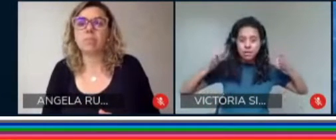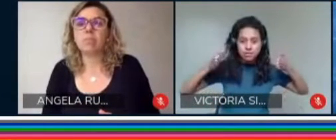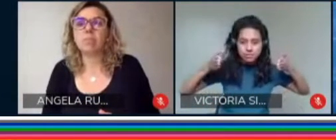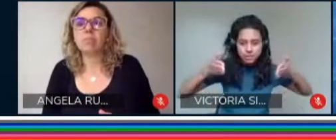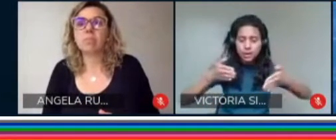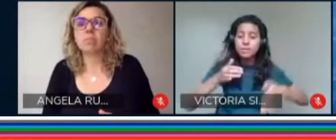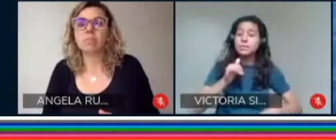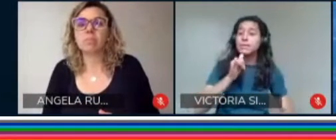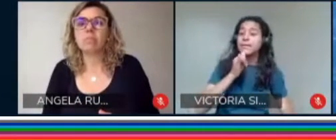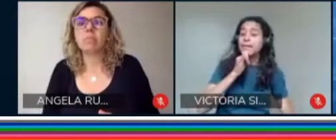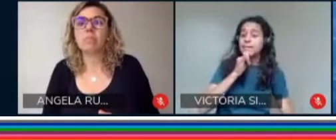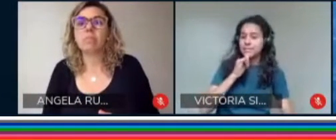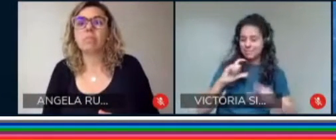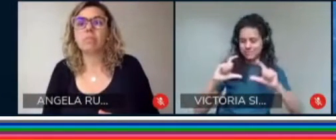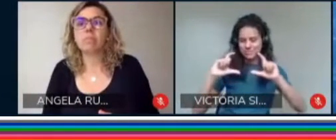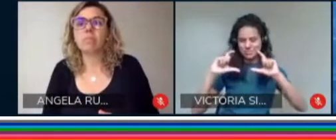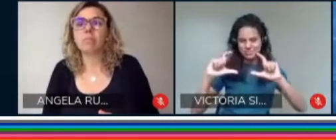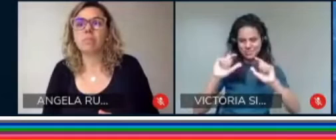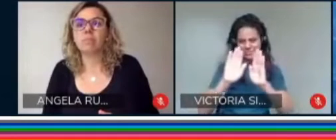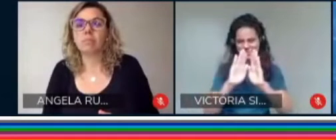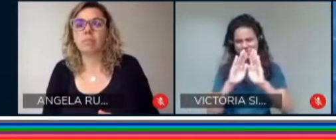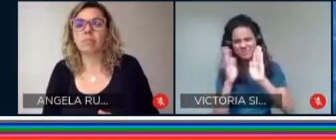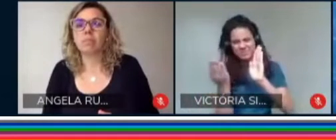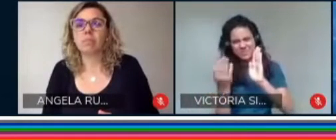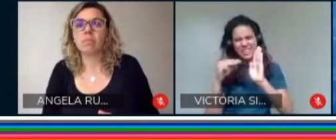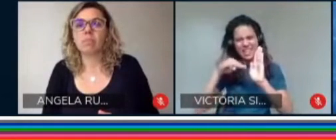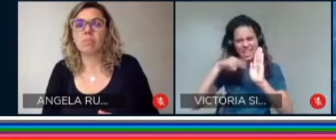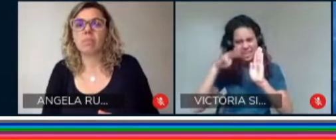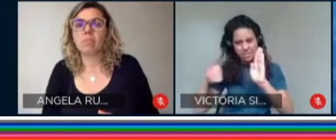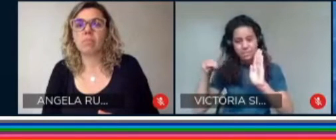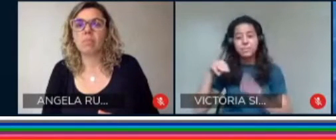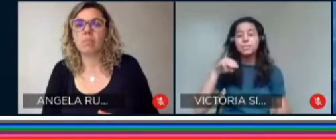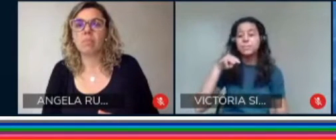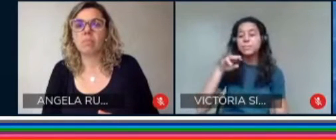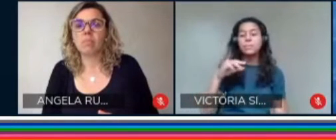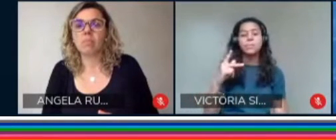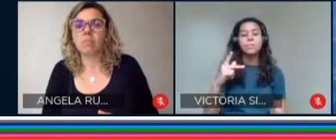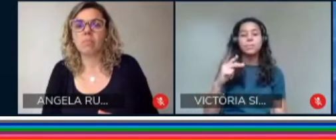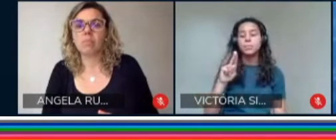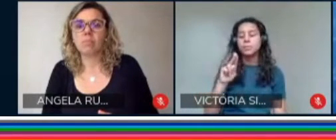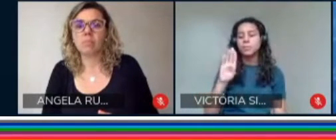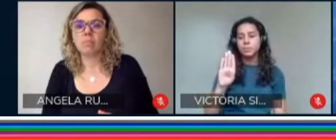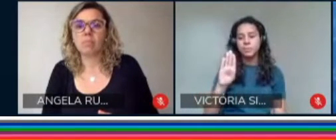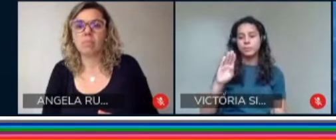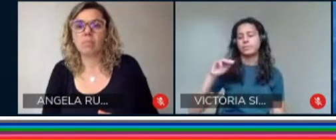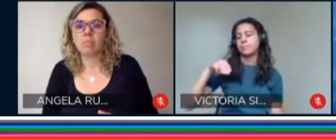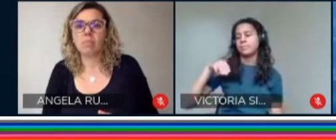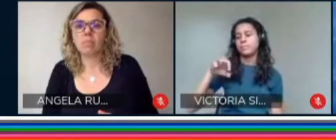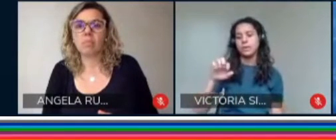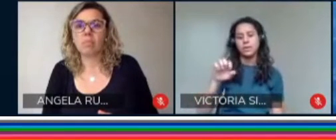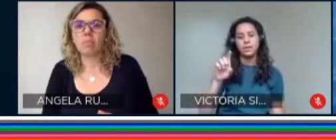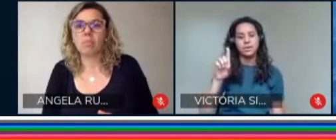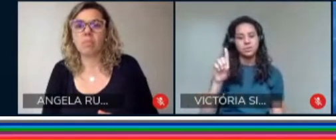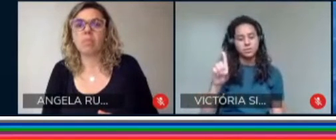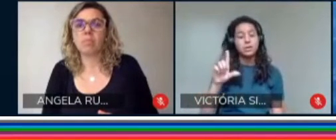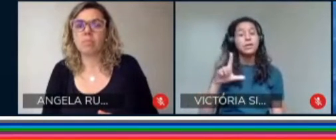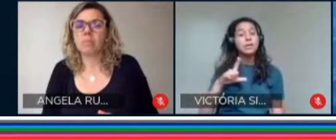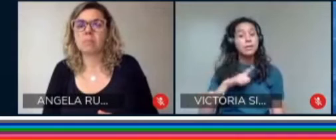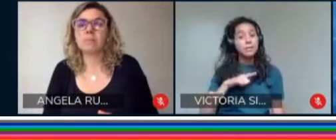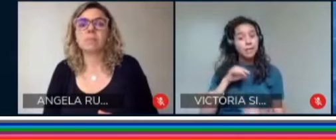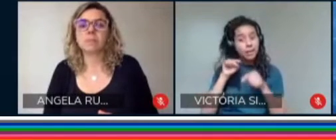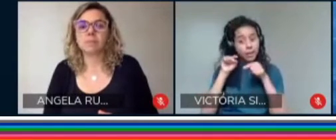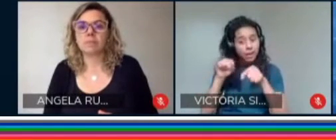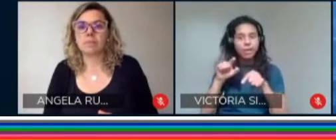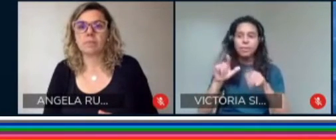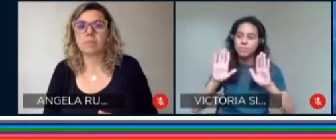as áreas da saúde, a ERIC, que provavelmente não pronuncia assim, mas que é com as